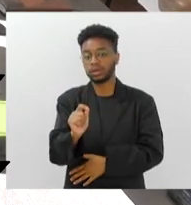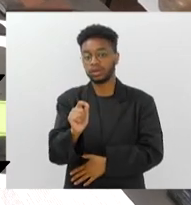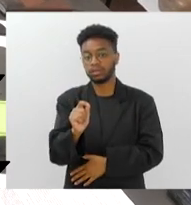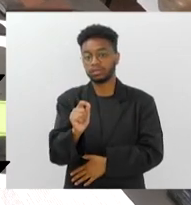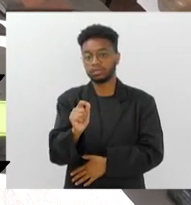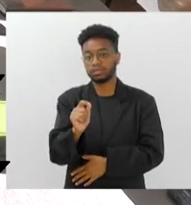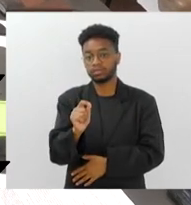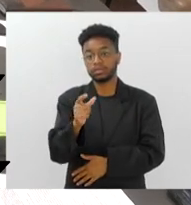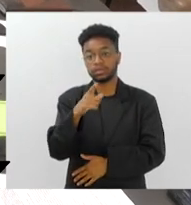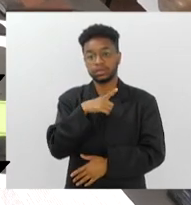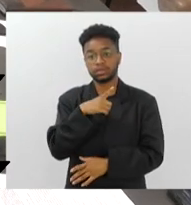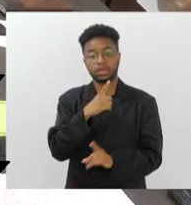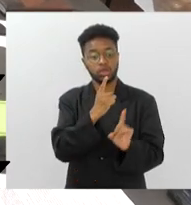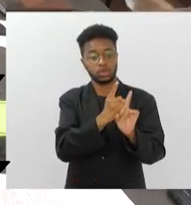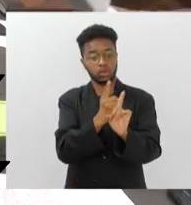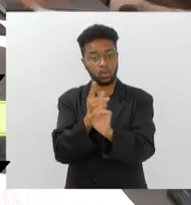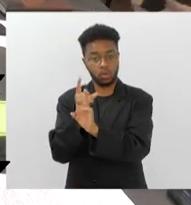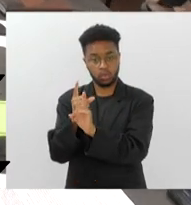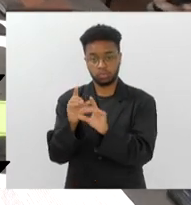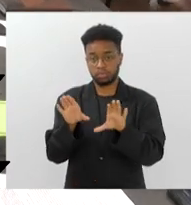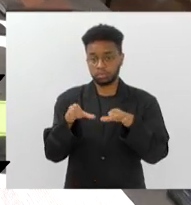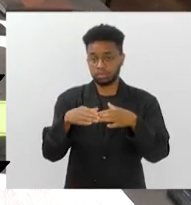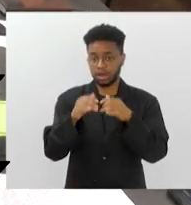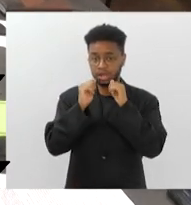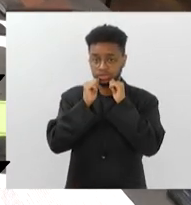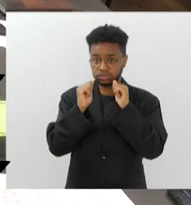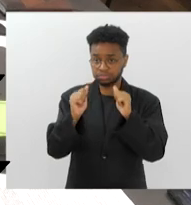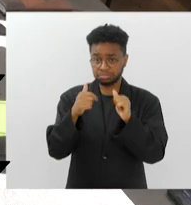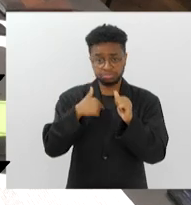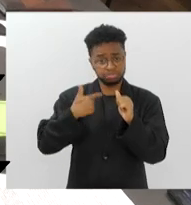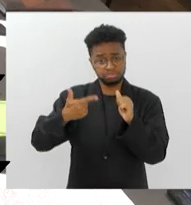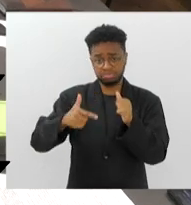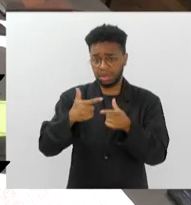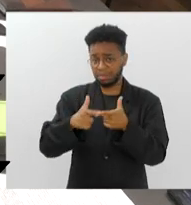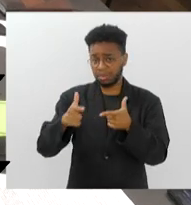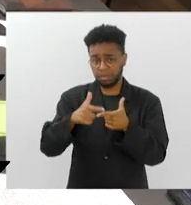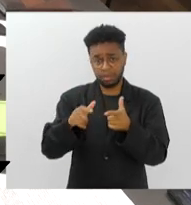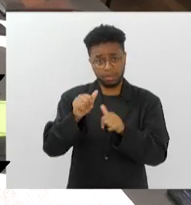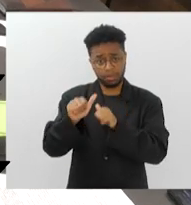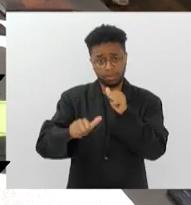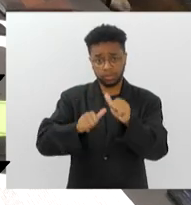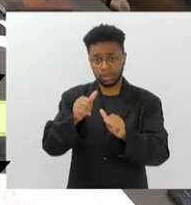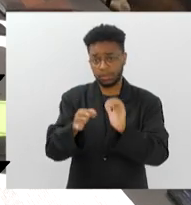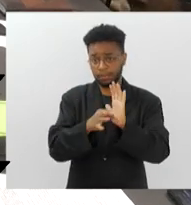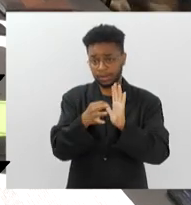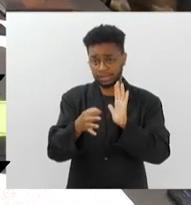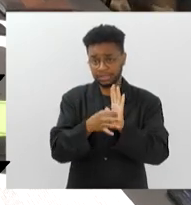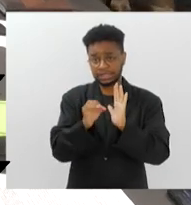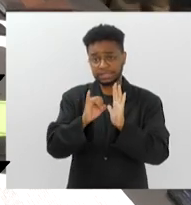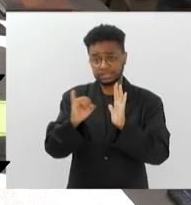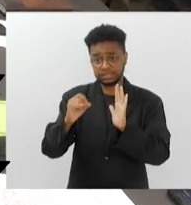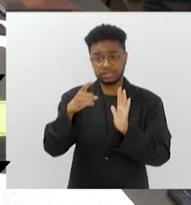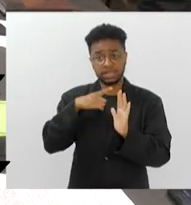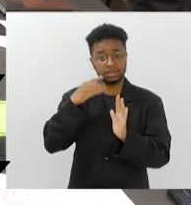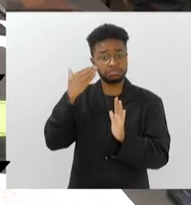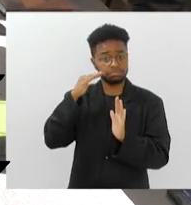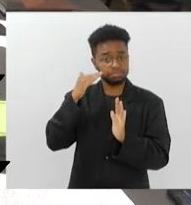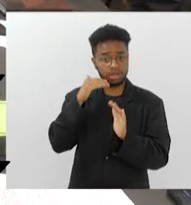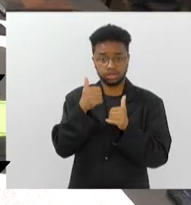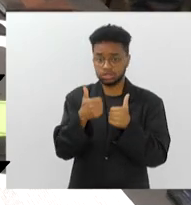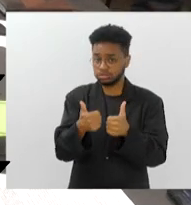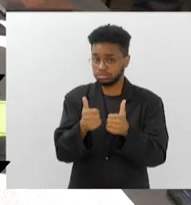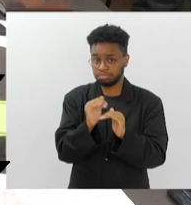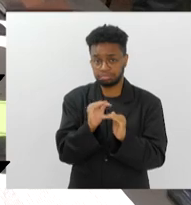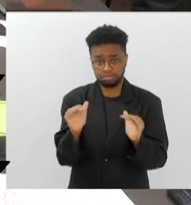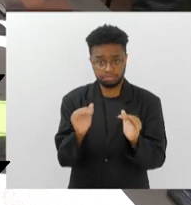encontro das assessorias eu não tenho problema nenhum de mudar o parecer desde que haja esse entendimento é só